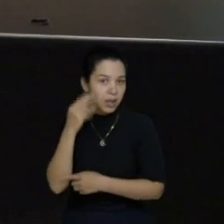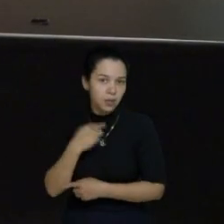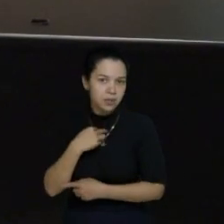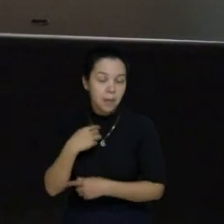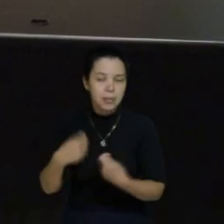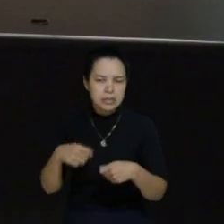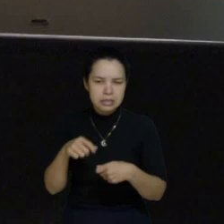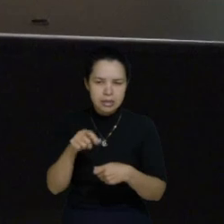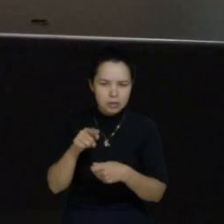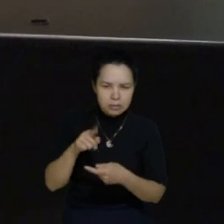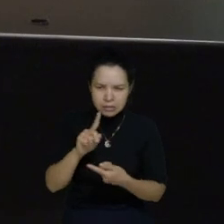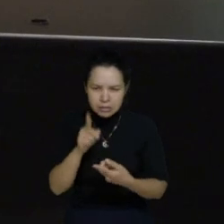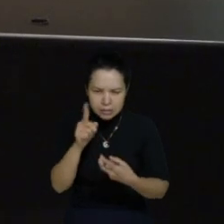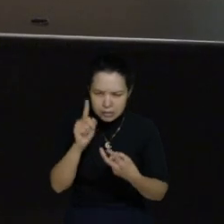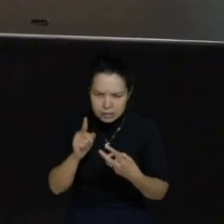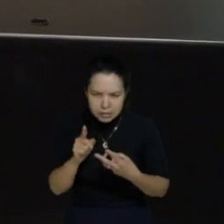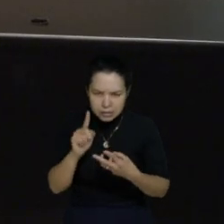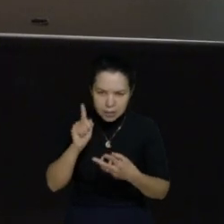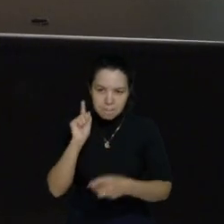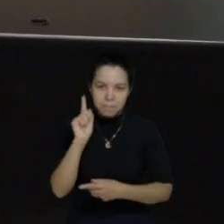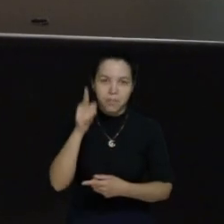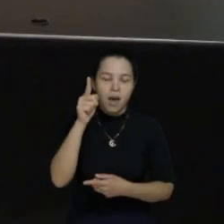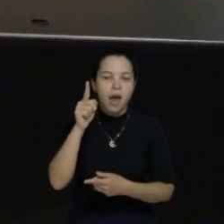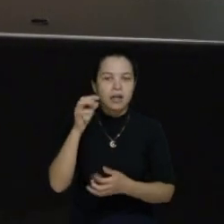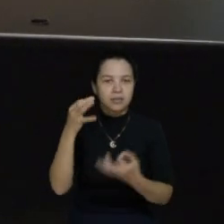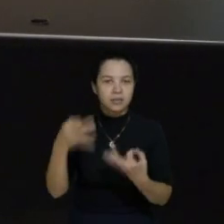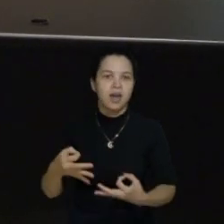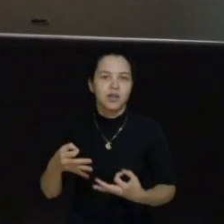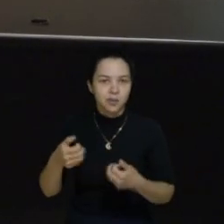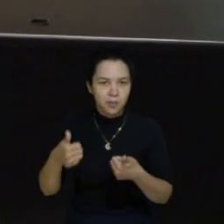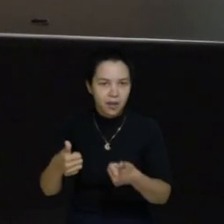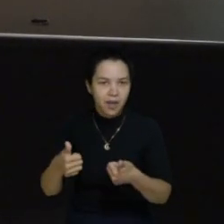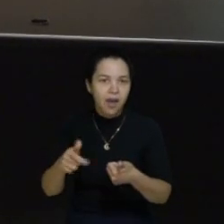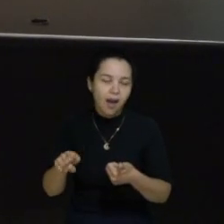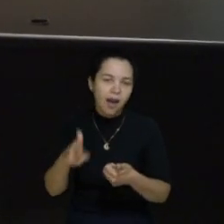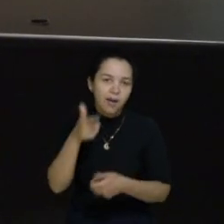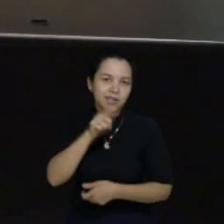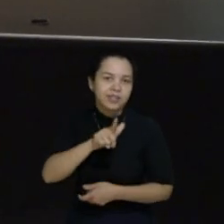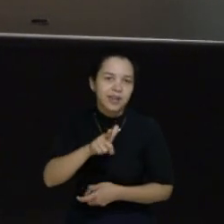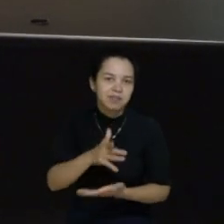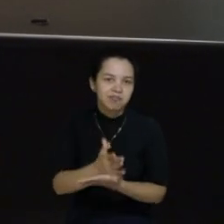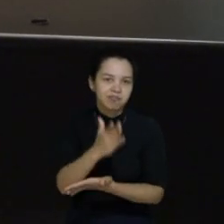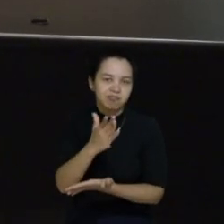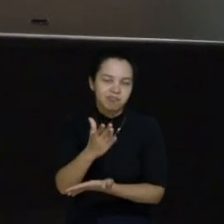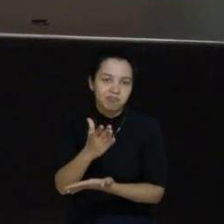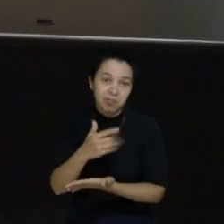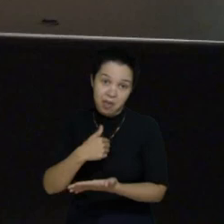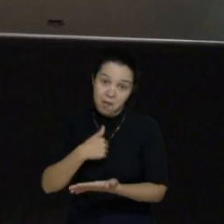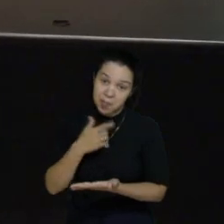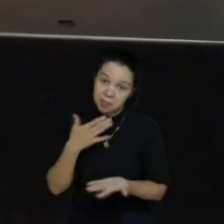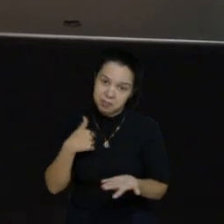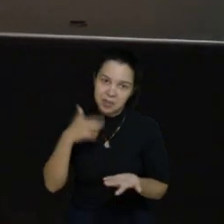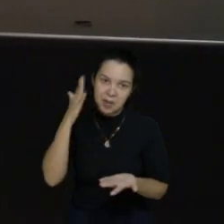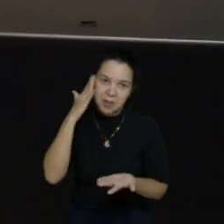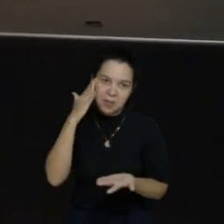bem Se ela souber chutar bem ela vai bem falo por mim